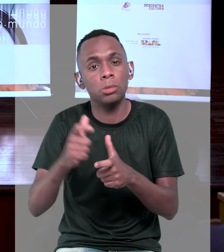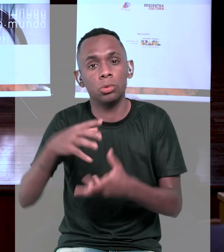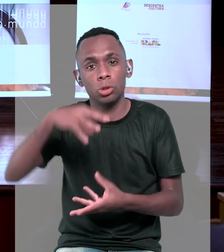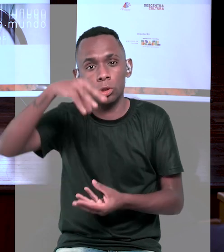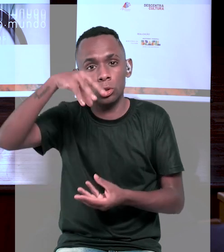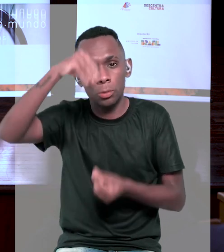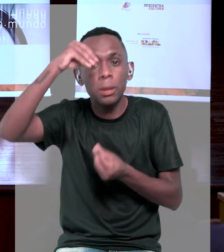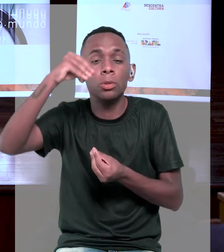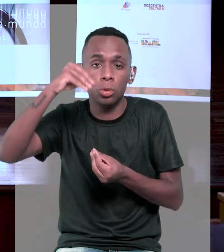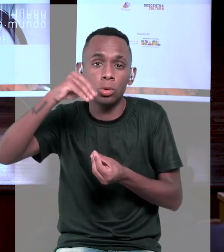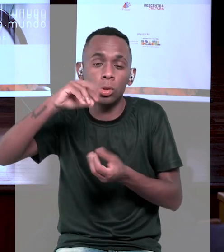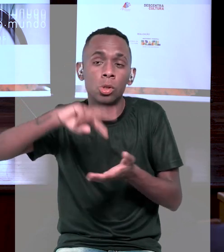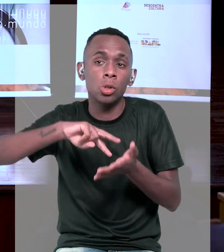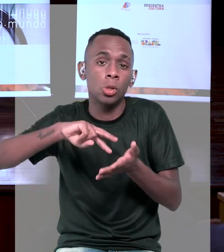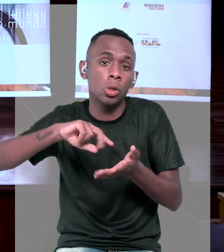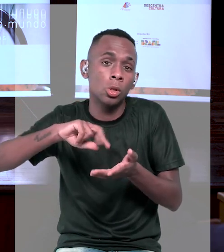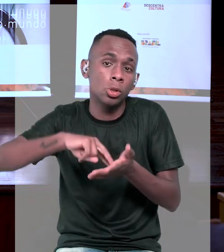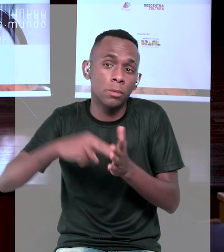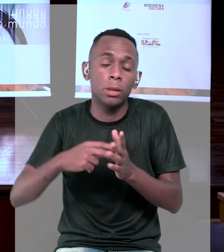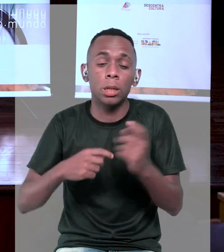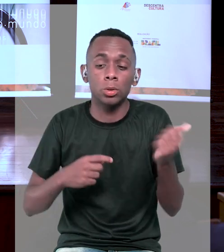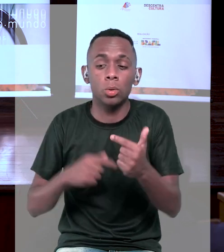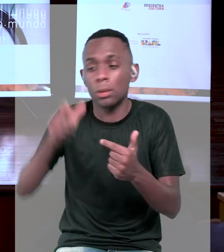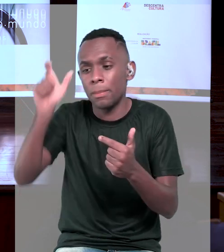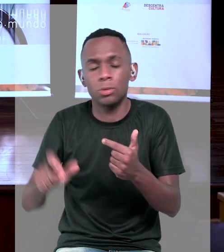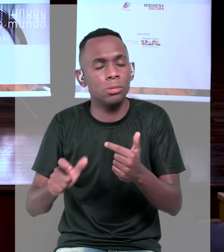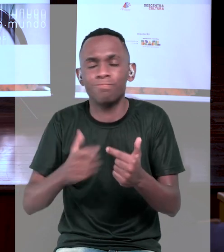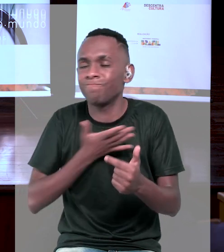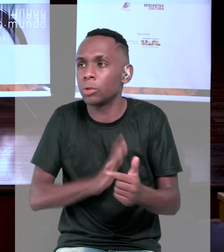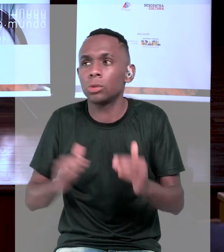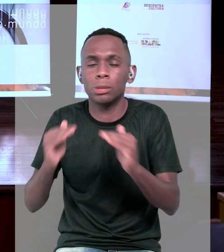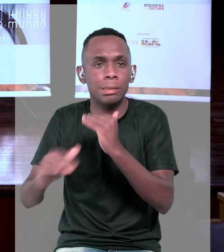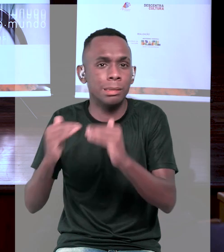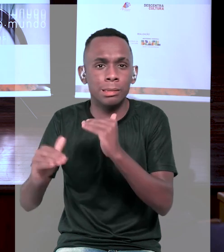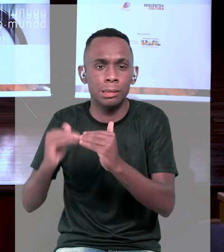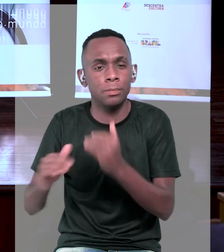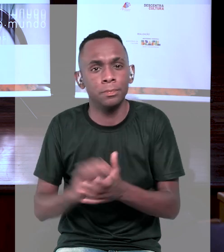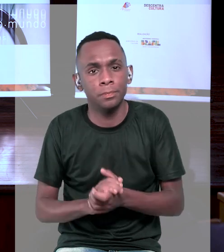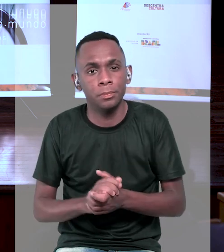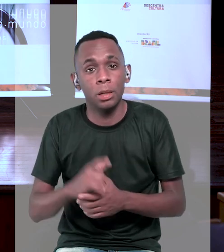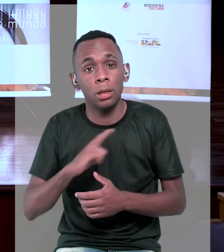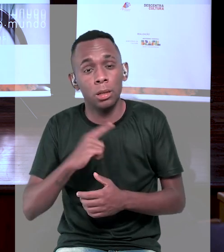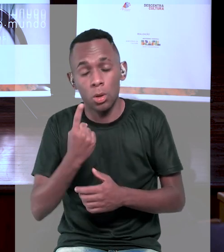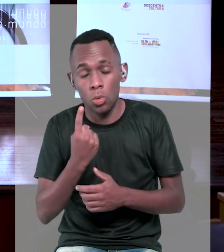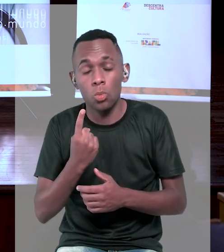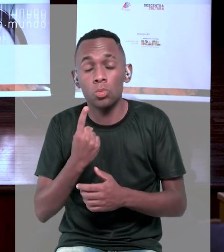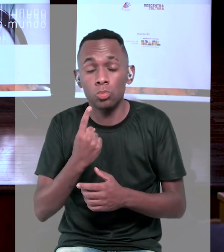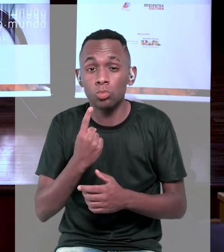do que aquele que detesta o conformismo. temos um elemento a